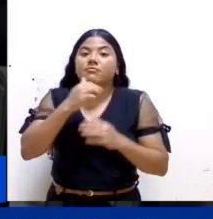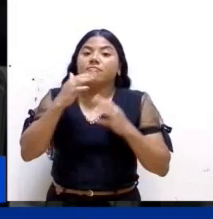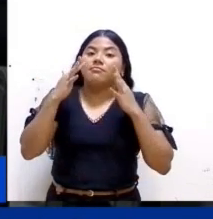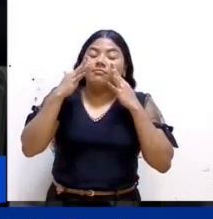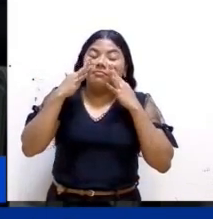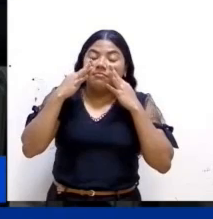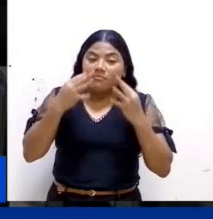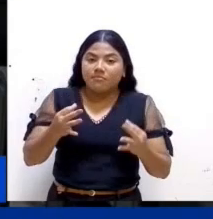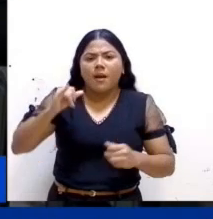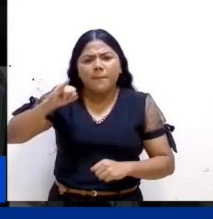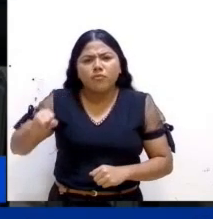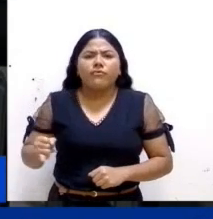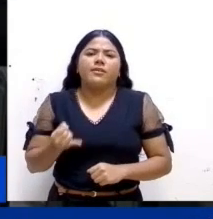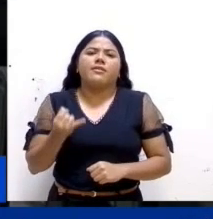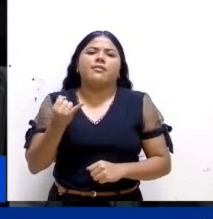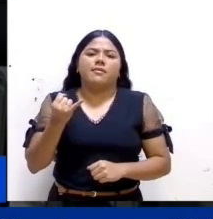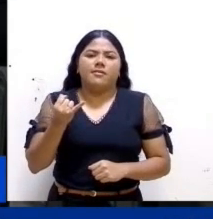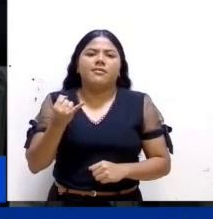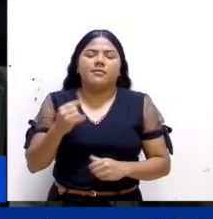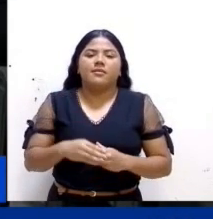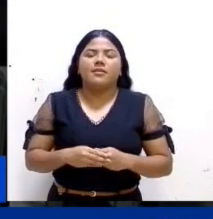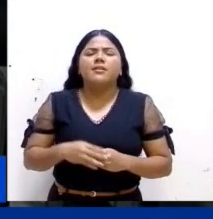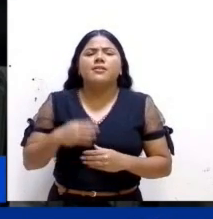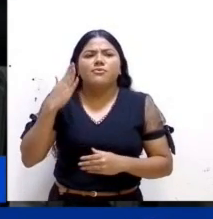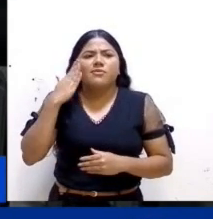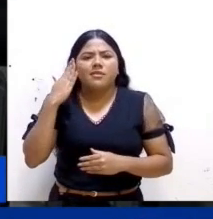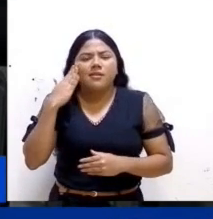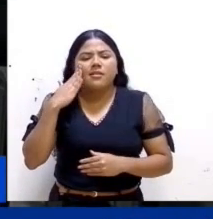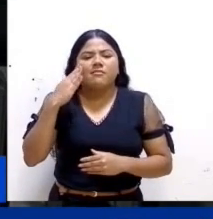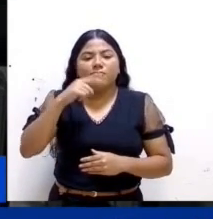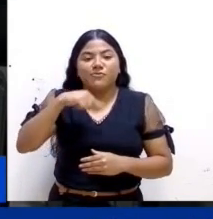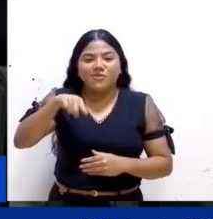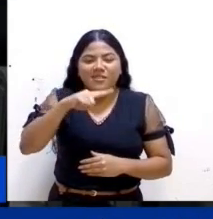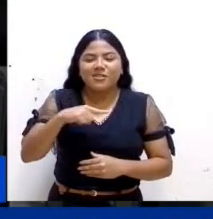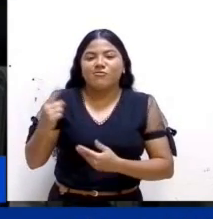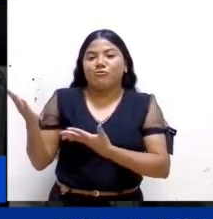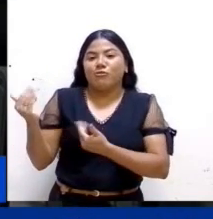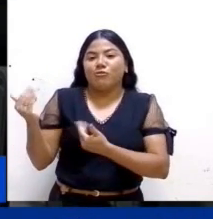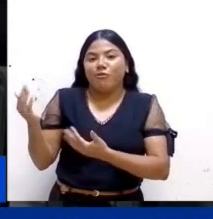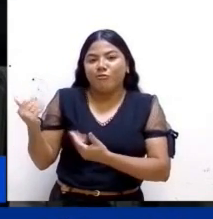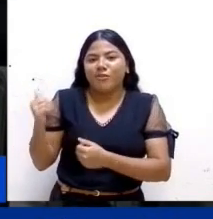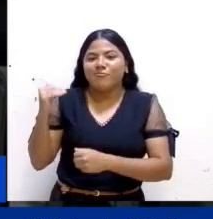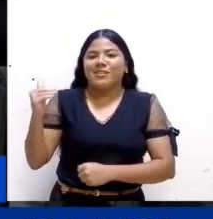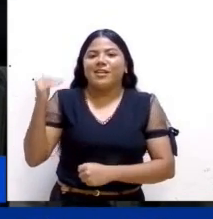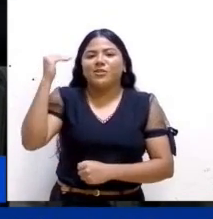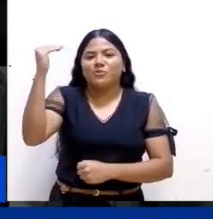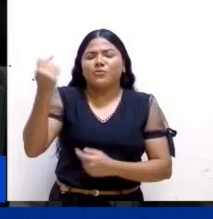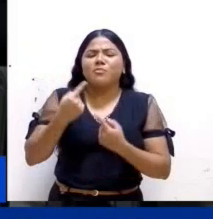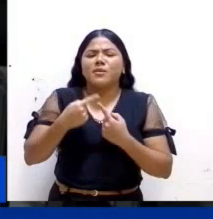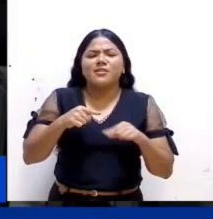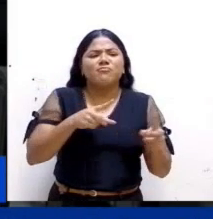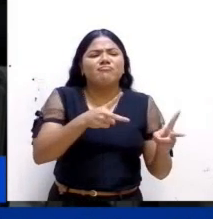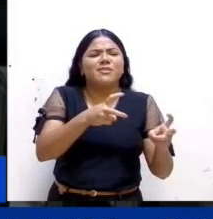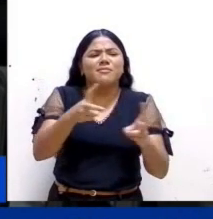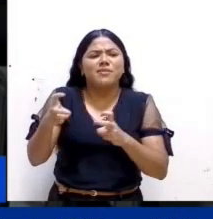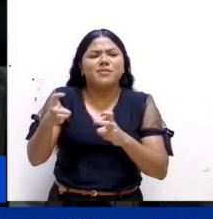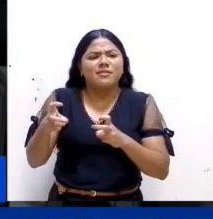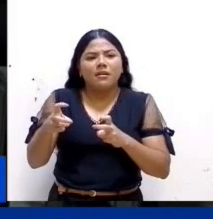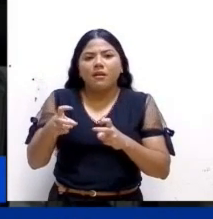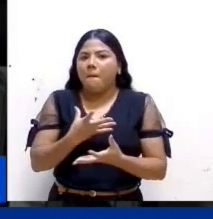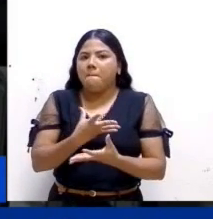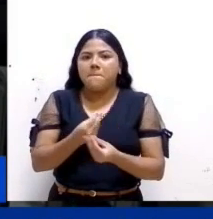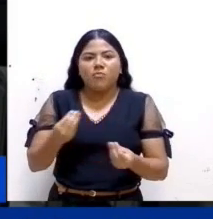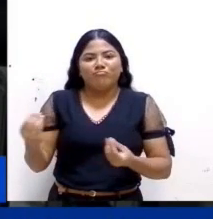tá, gente? Eu sei que, assim, jovens e adultos, mas tem mais jovens mesmo, assim, talvez ainda nem adulto, não sei, os